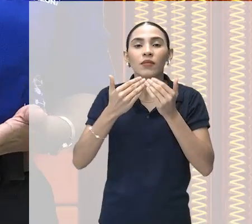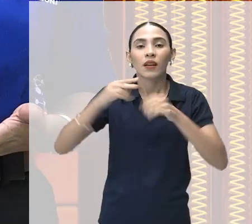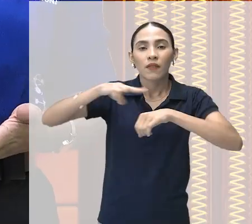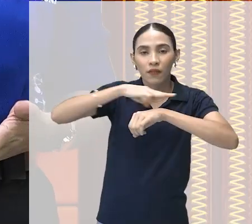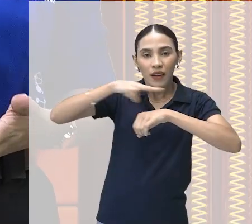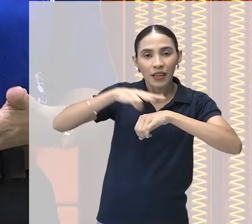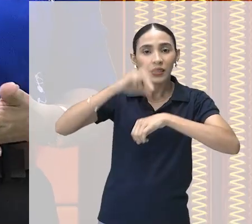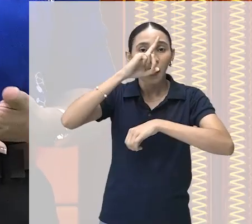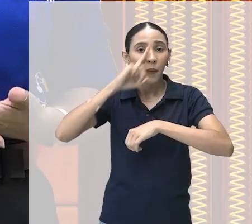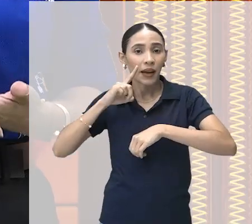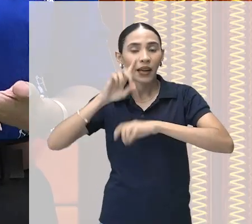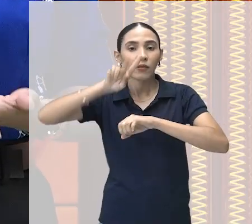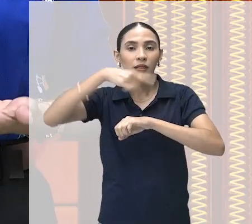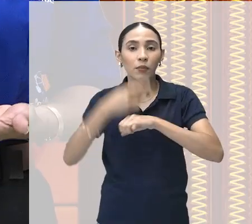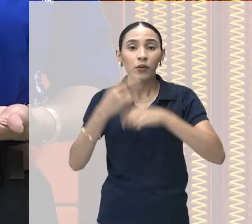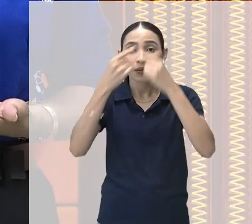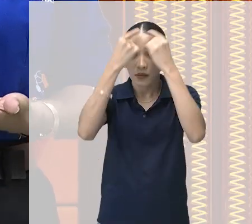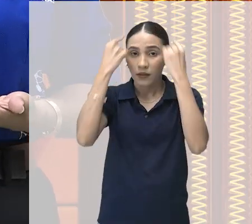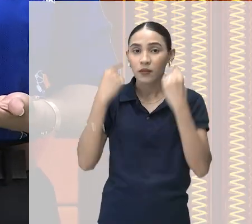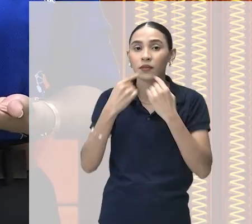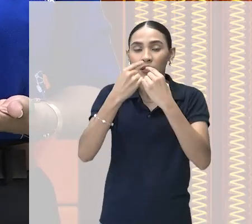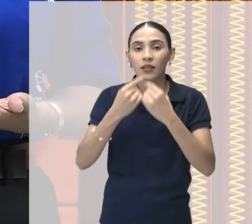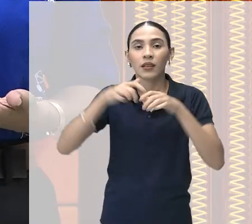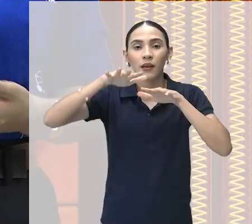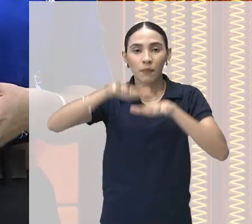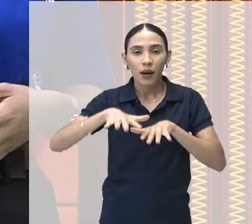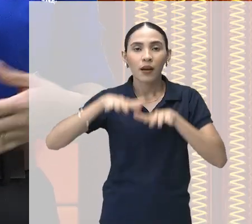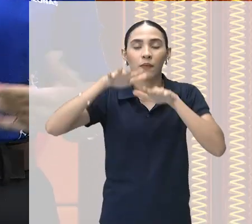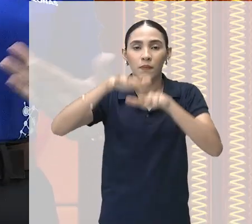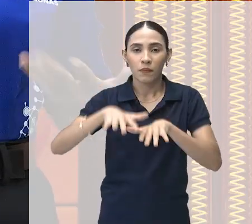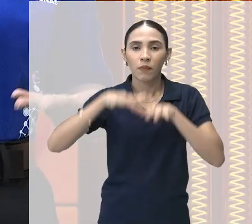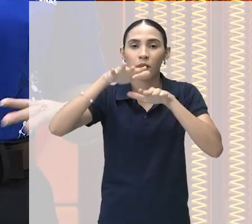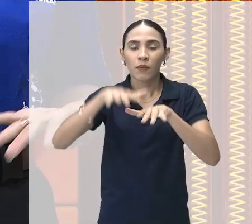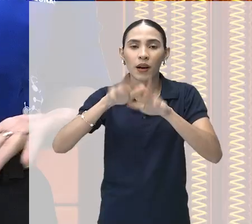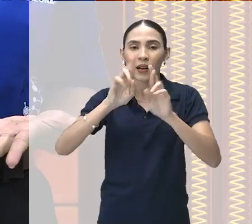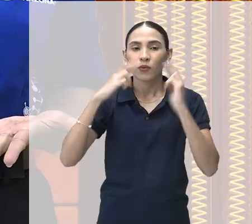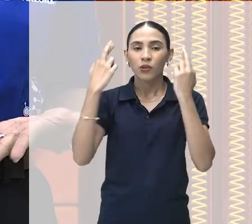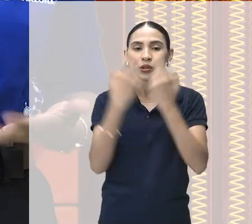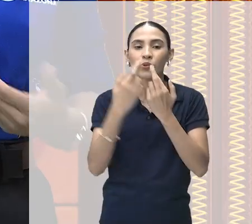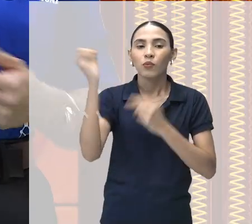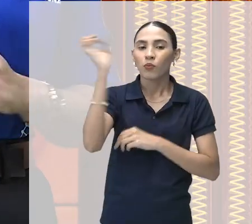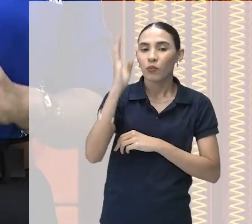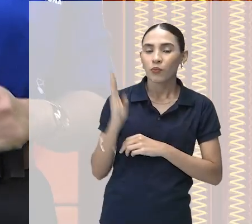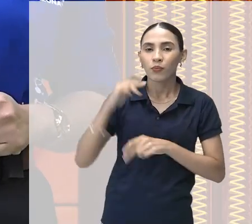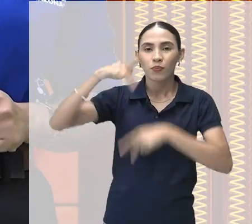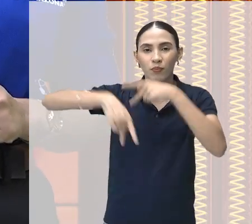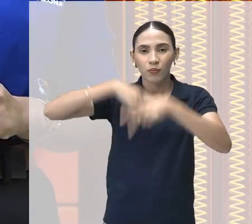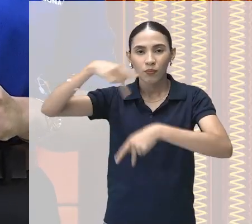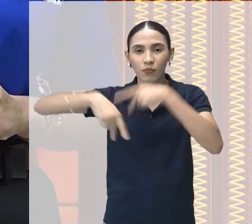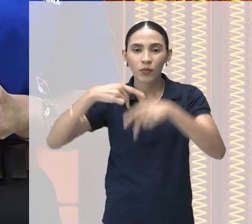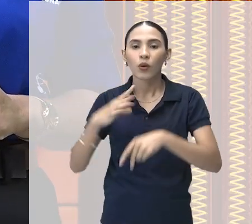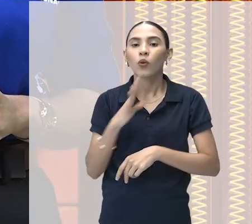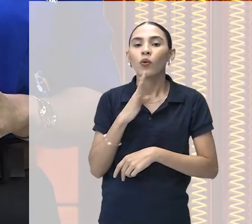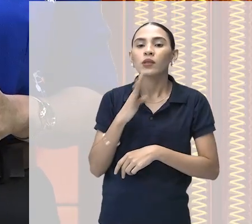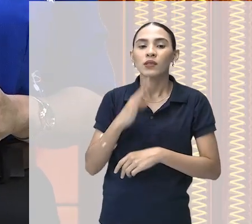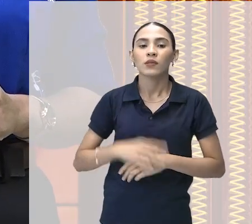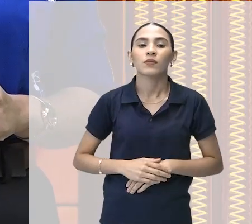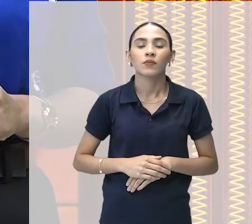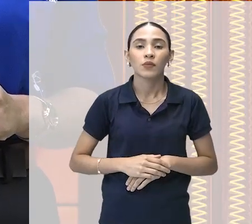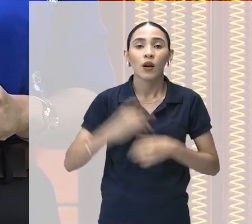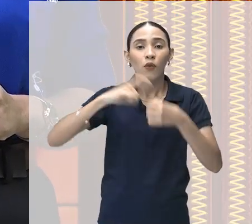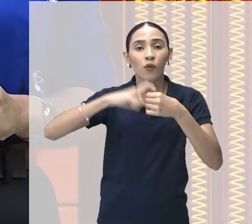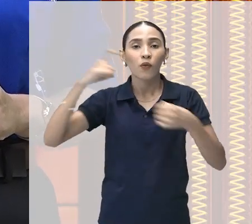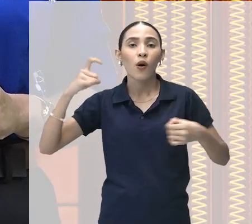verde e amarelo e foram às ruas no movimento que reuniu a população brasileira e ficou conhecido como